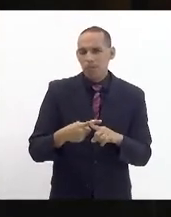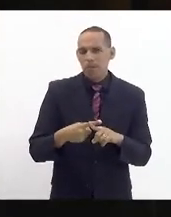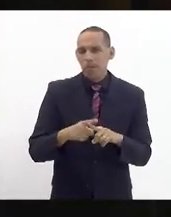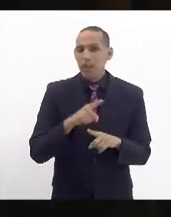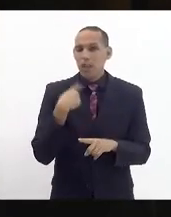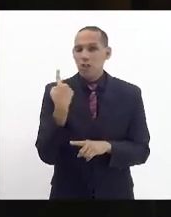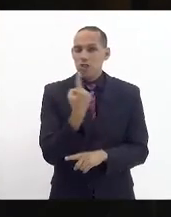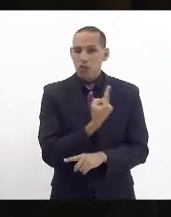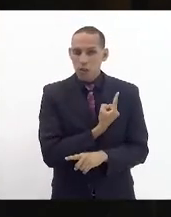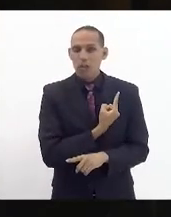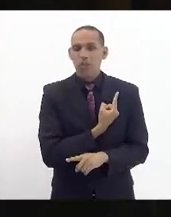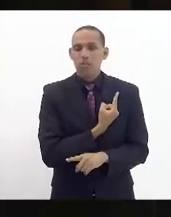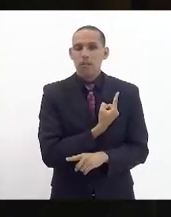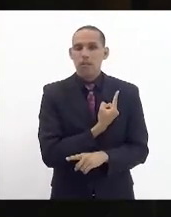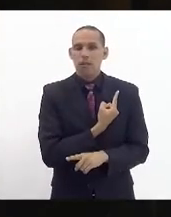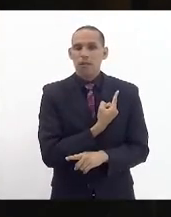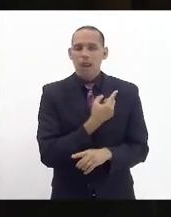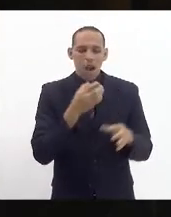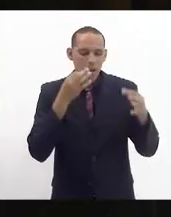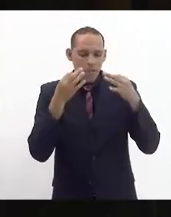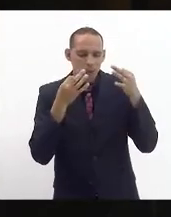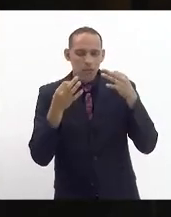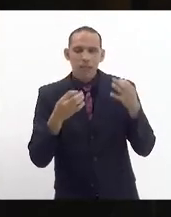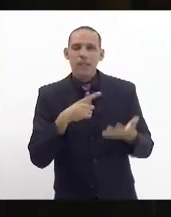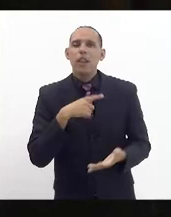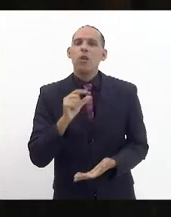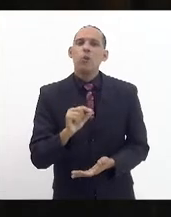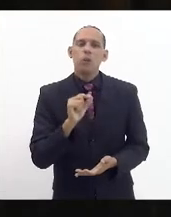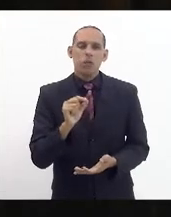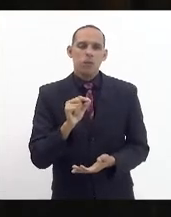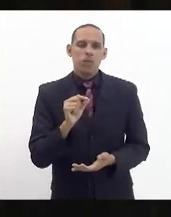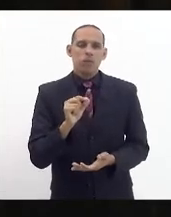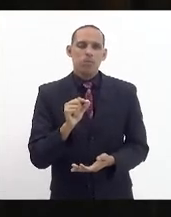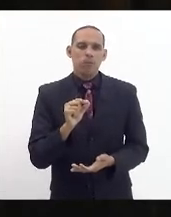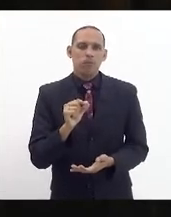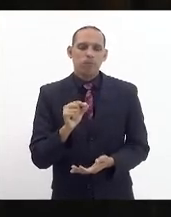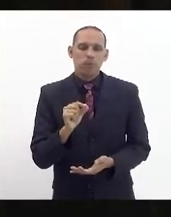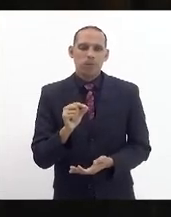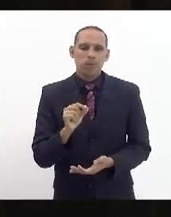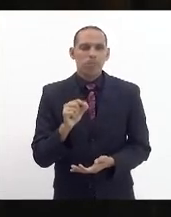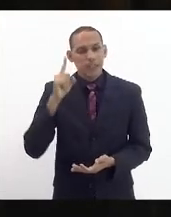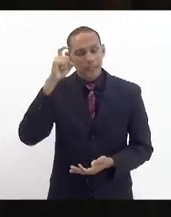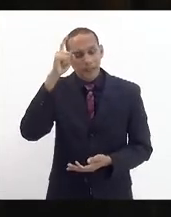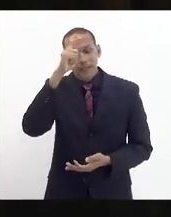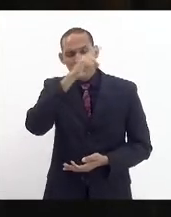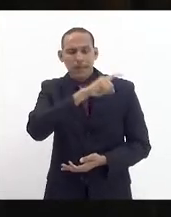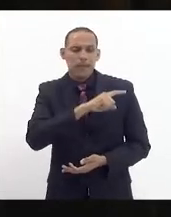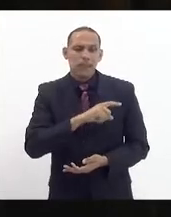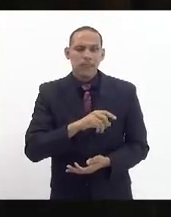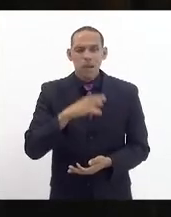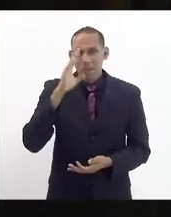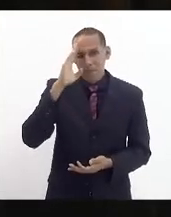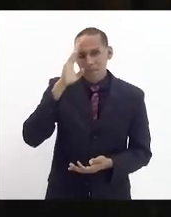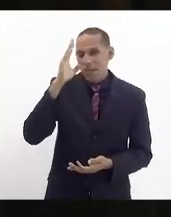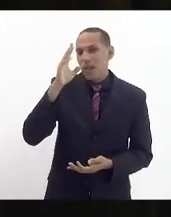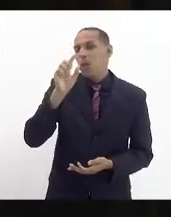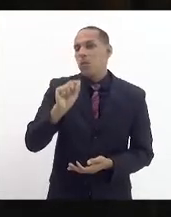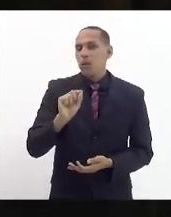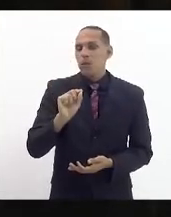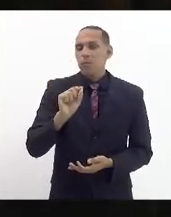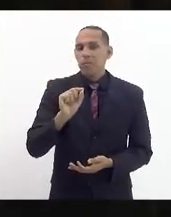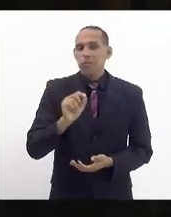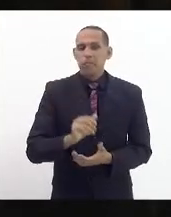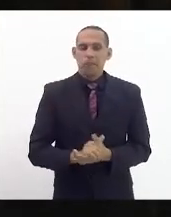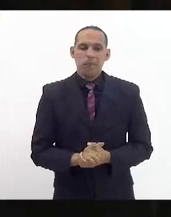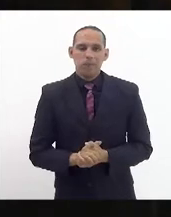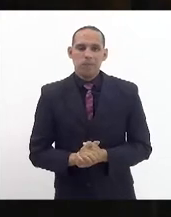que a gente tem é uma situação muito difícil, em especial quando se trata